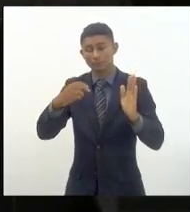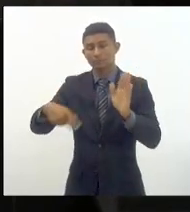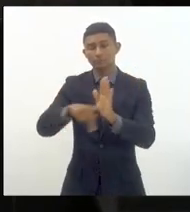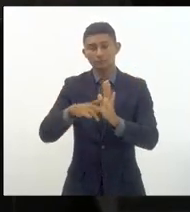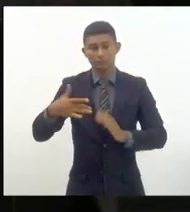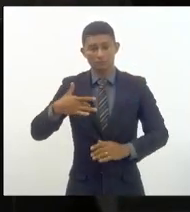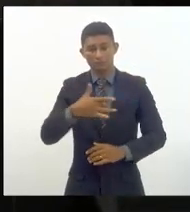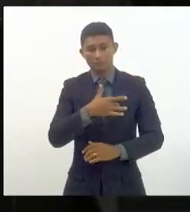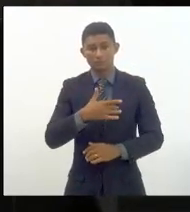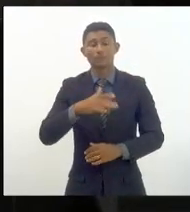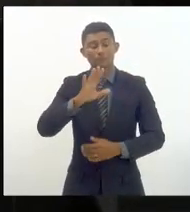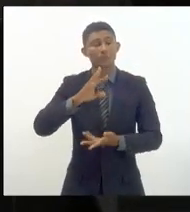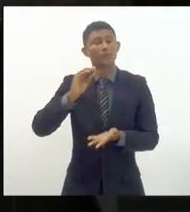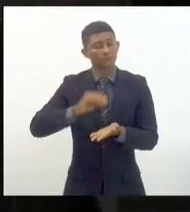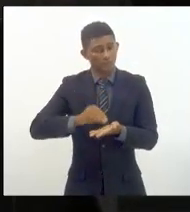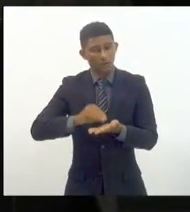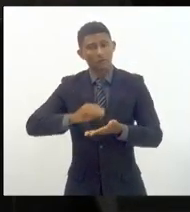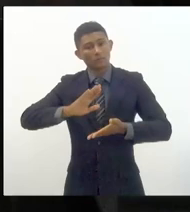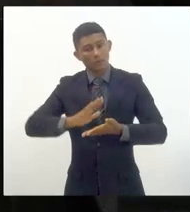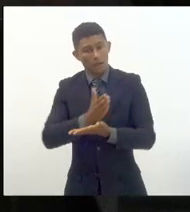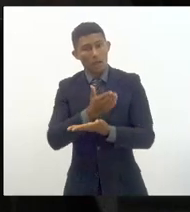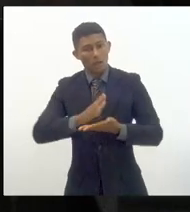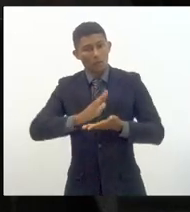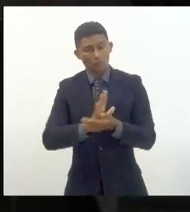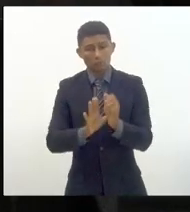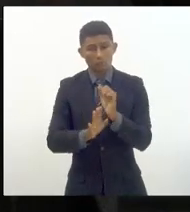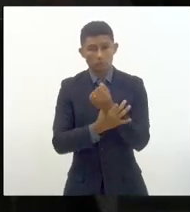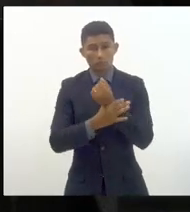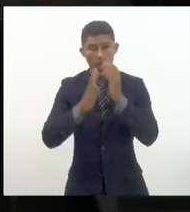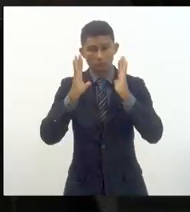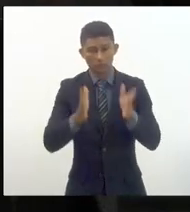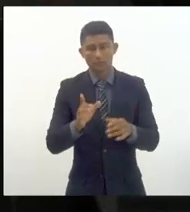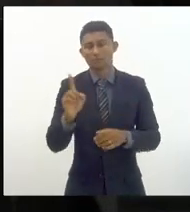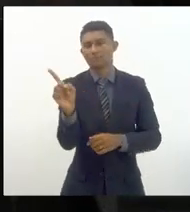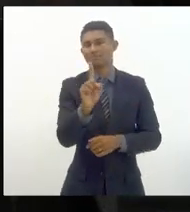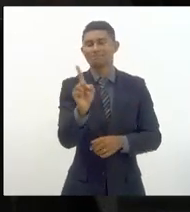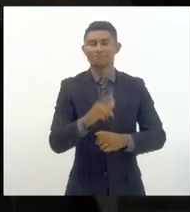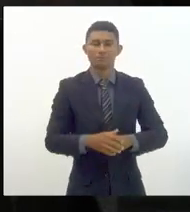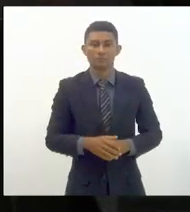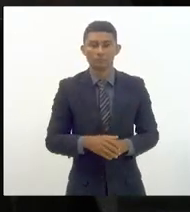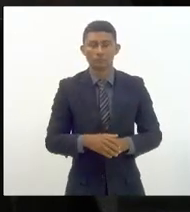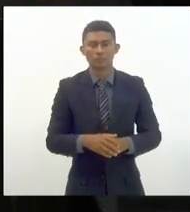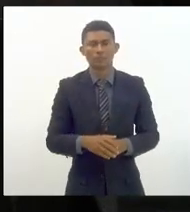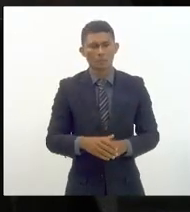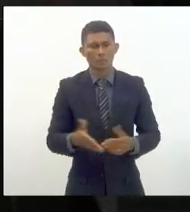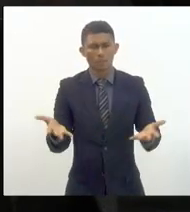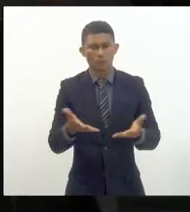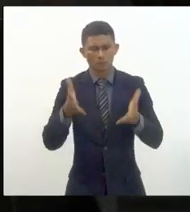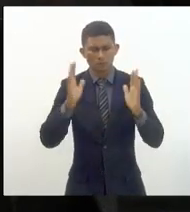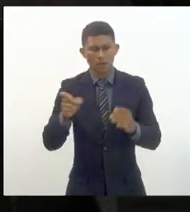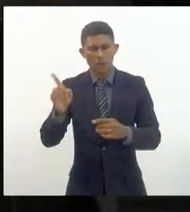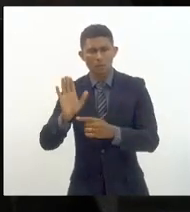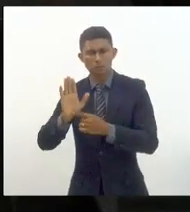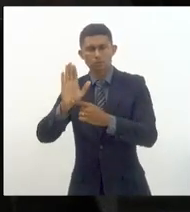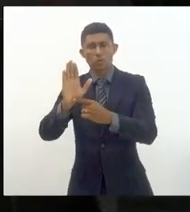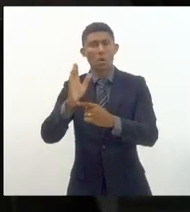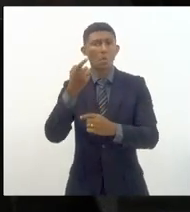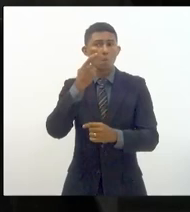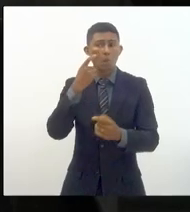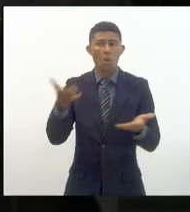restam dispositivos que não estão completamente garantidos né havia uma perspectiva não sei se foi publicado hoje e publicação